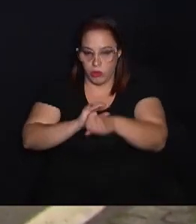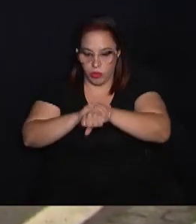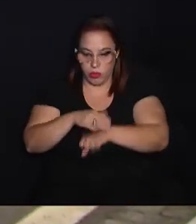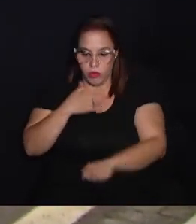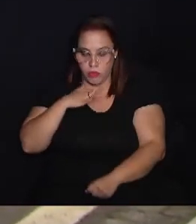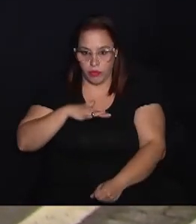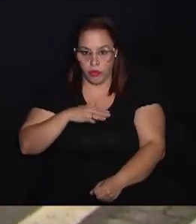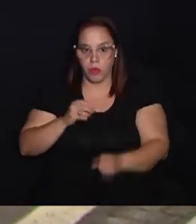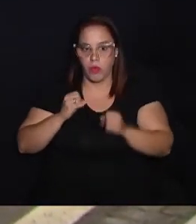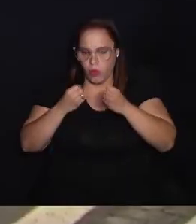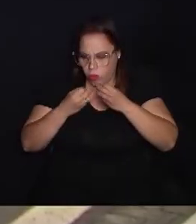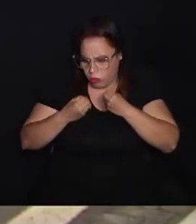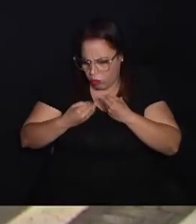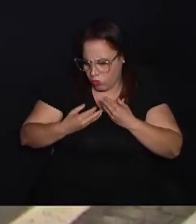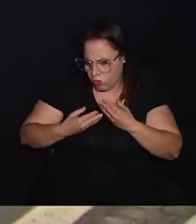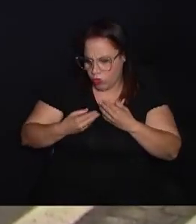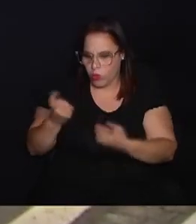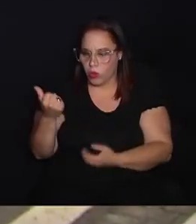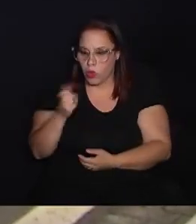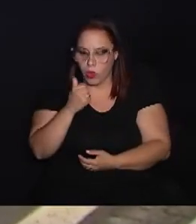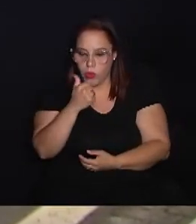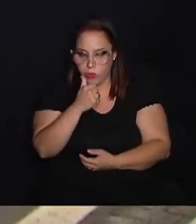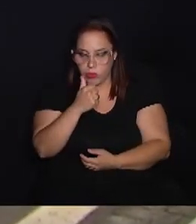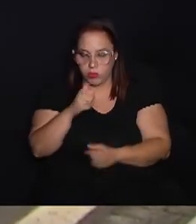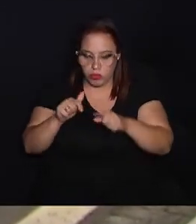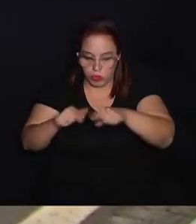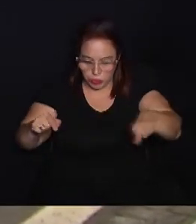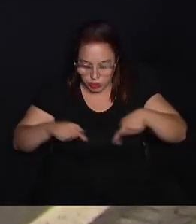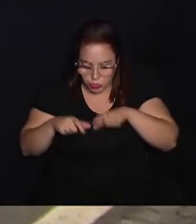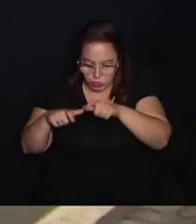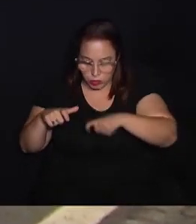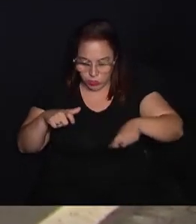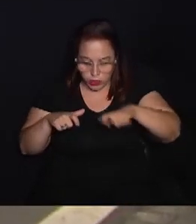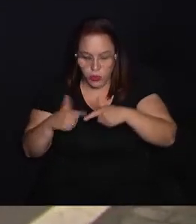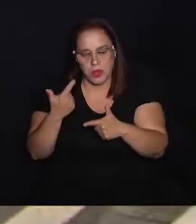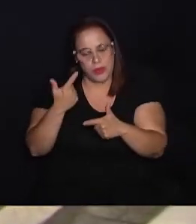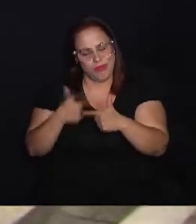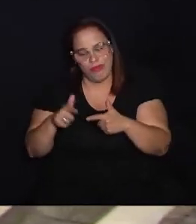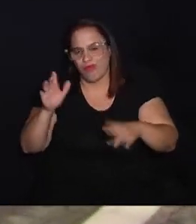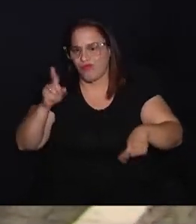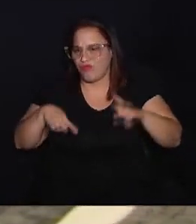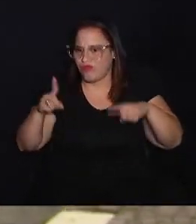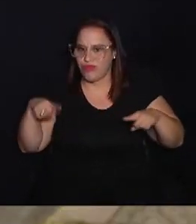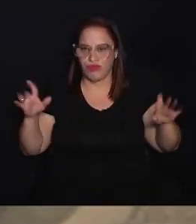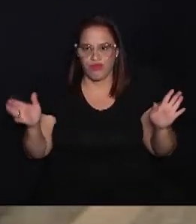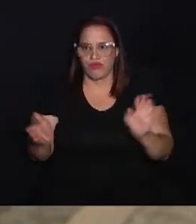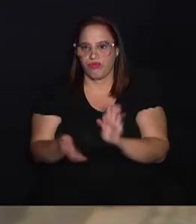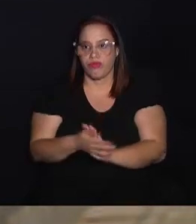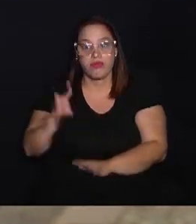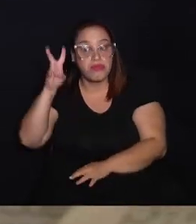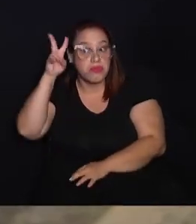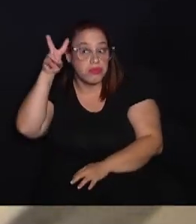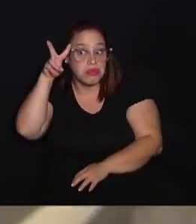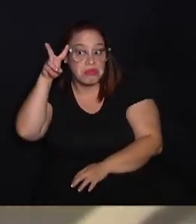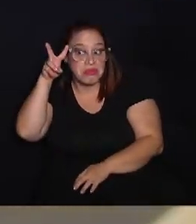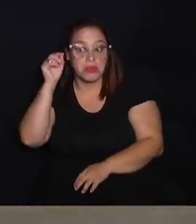Confira agora o balanço das eleições de ontem em Campinas sobre troca de urnas, problemas nas